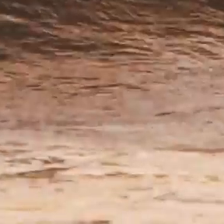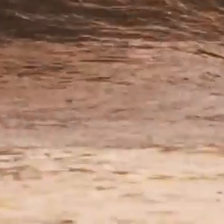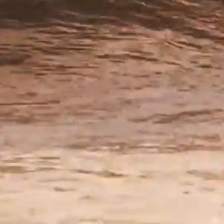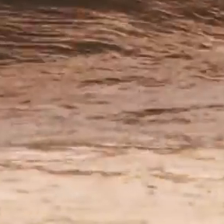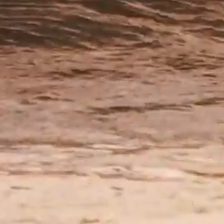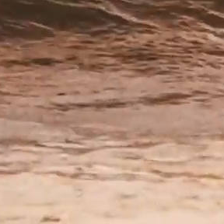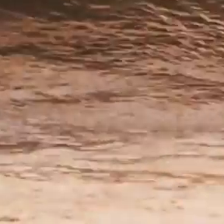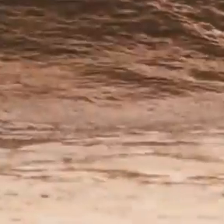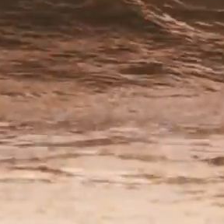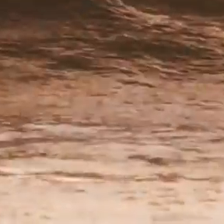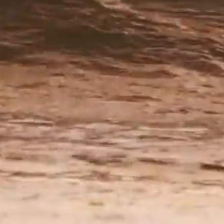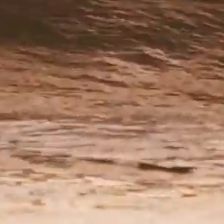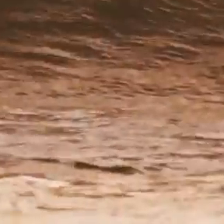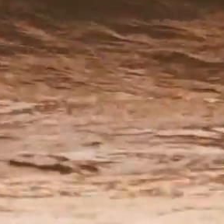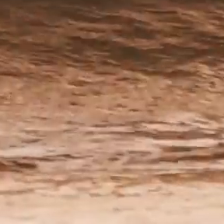e